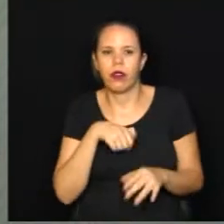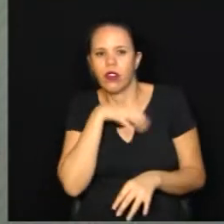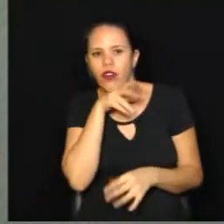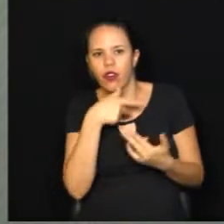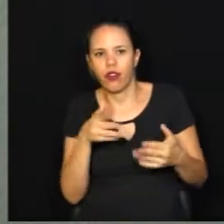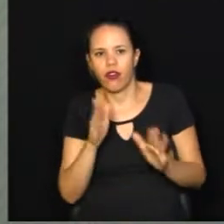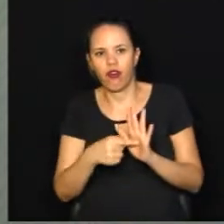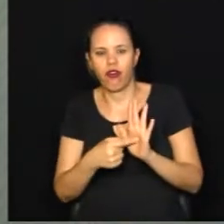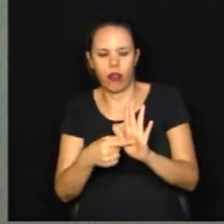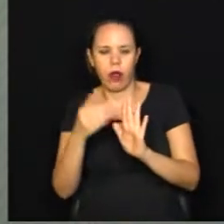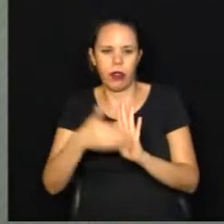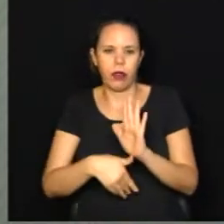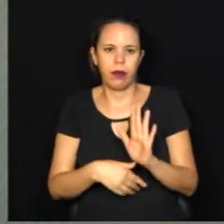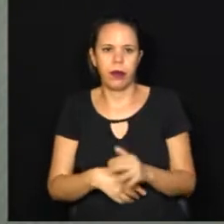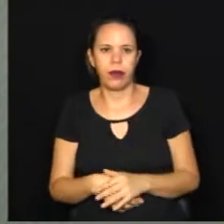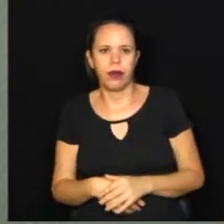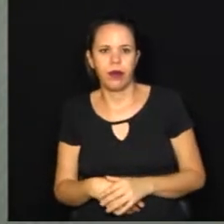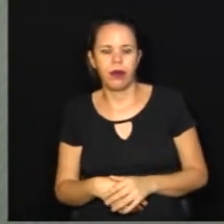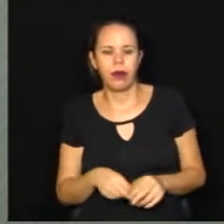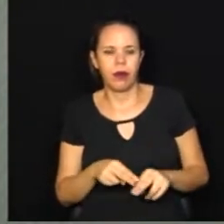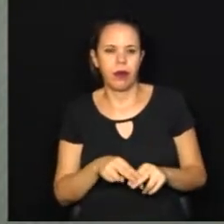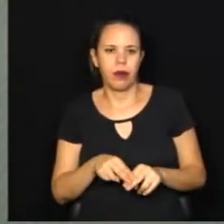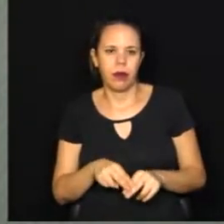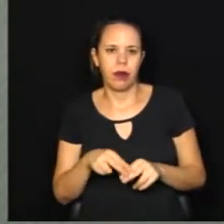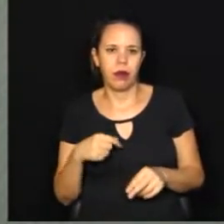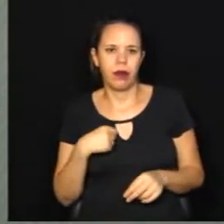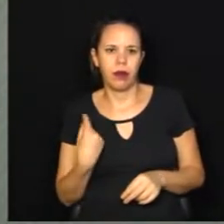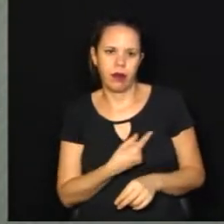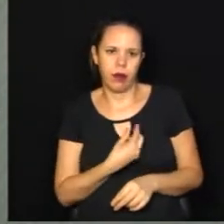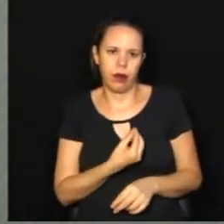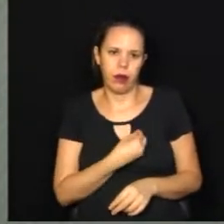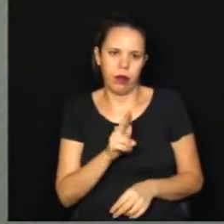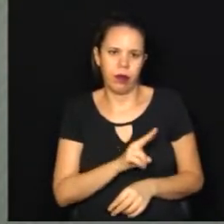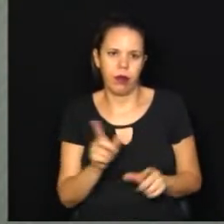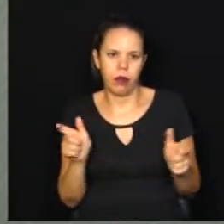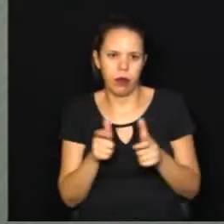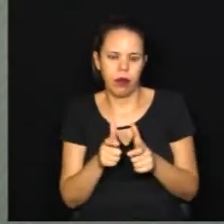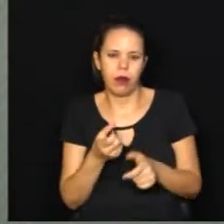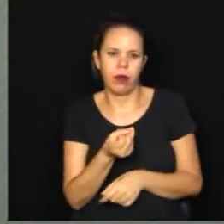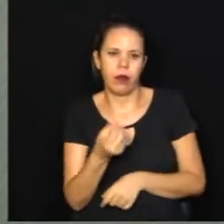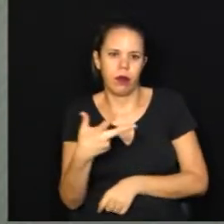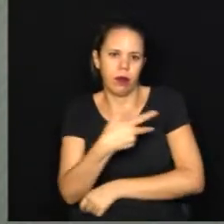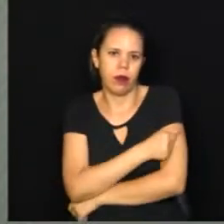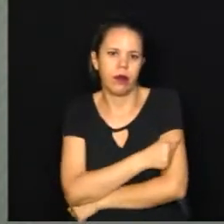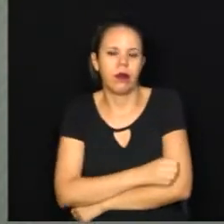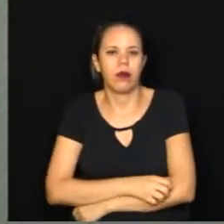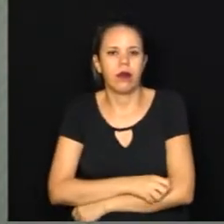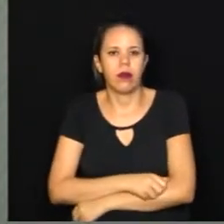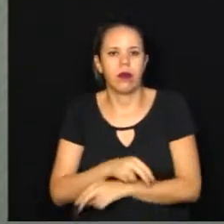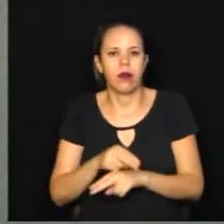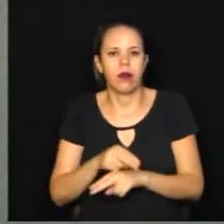já demonstraram isso, e que, portanto, nós poderemos usar menores doses da vacina por pessoa. Com isso,